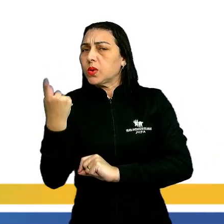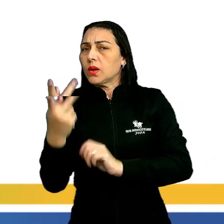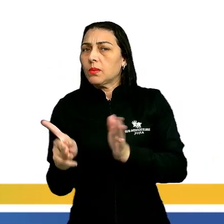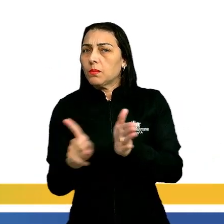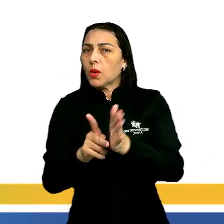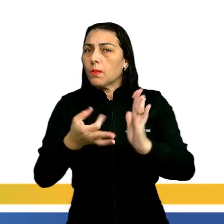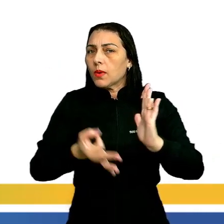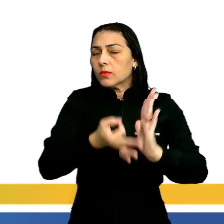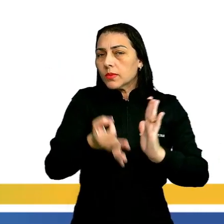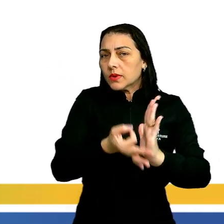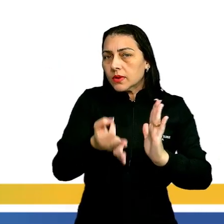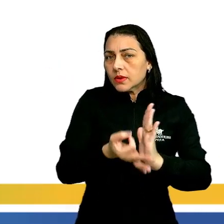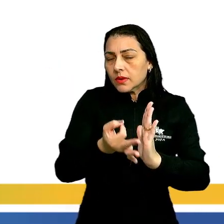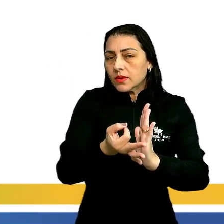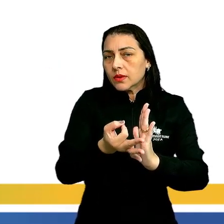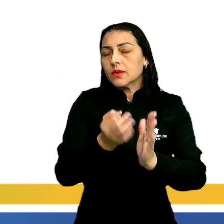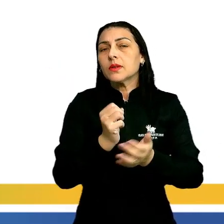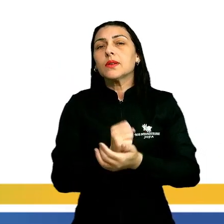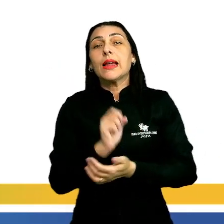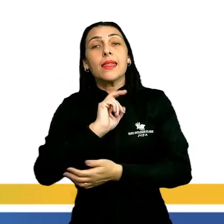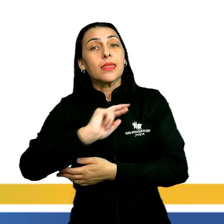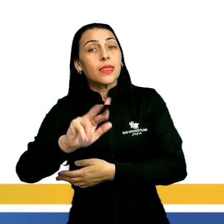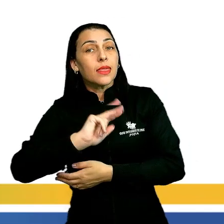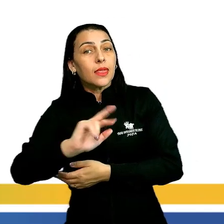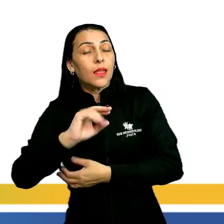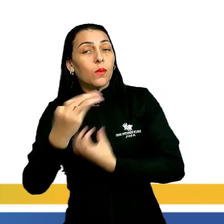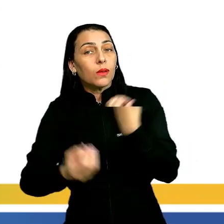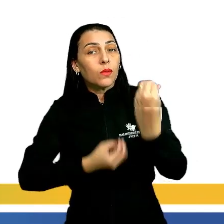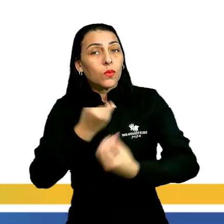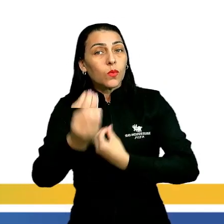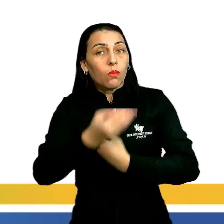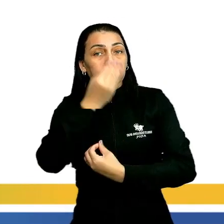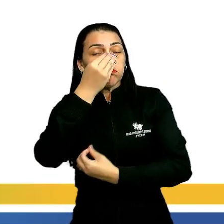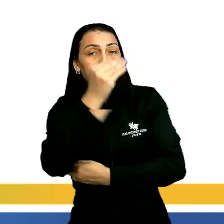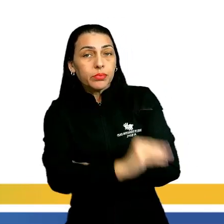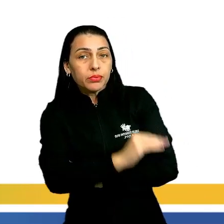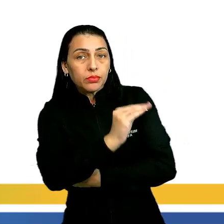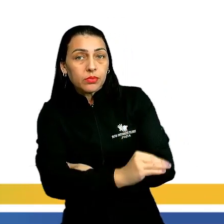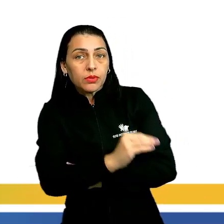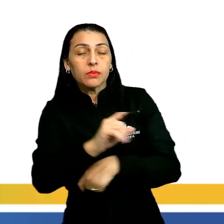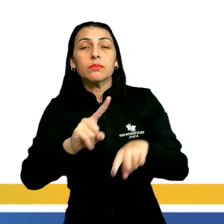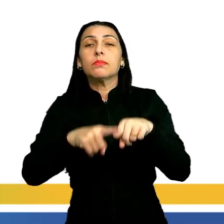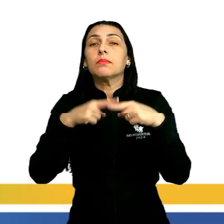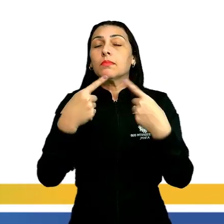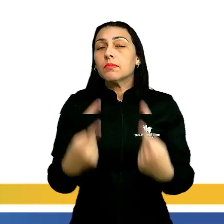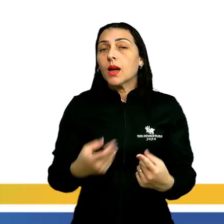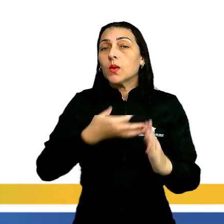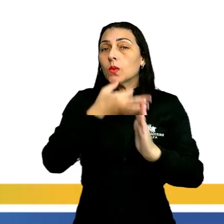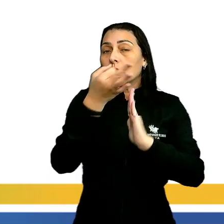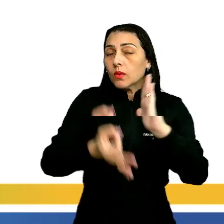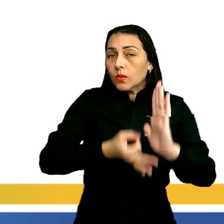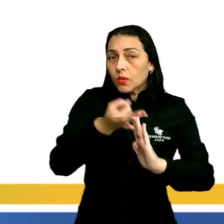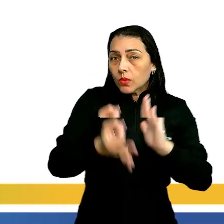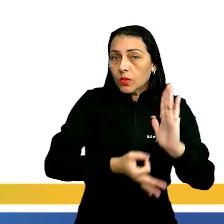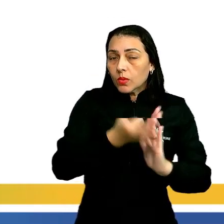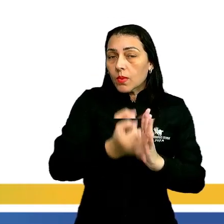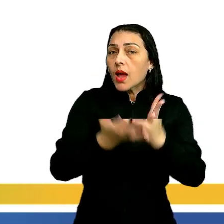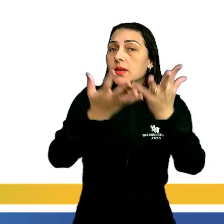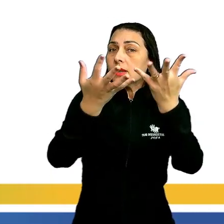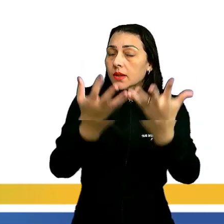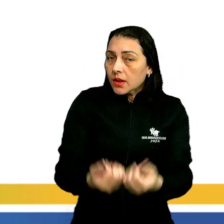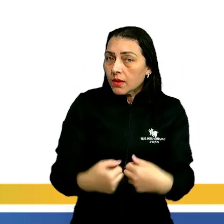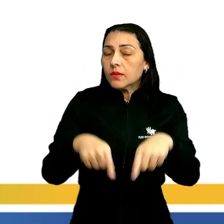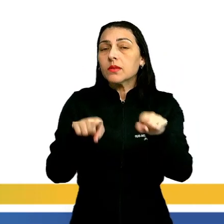própria argumentação, então não é de modo nenhum desprezível. Mesmo o argumento é